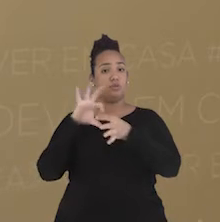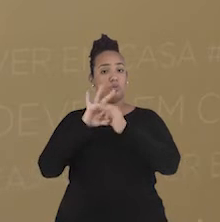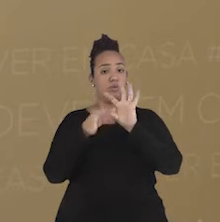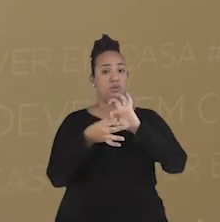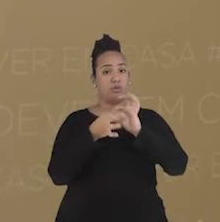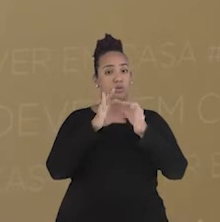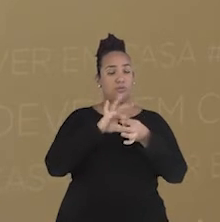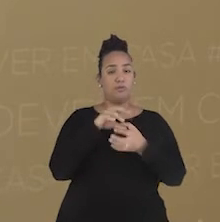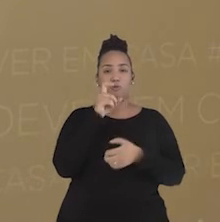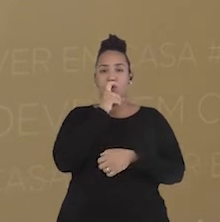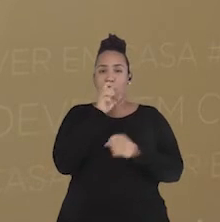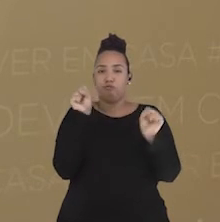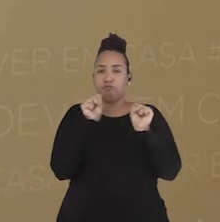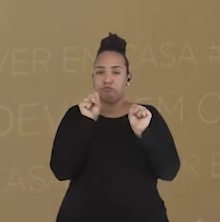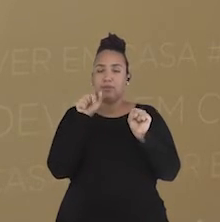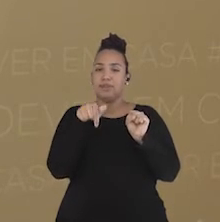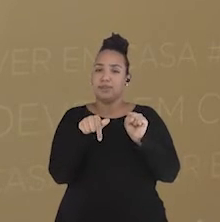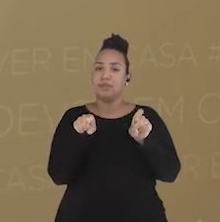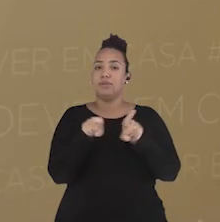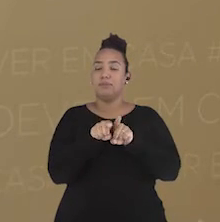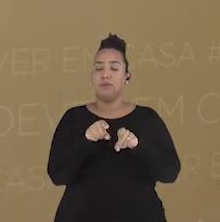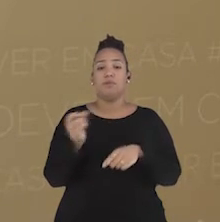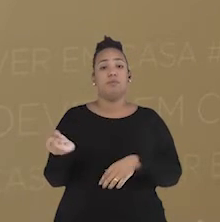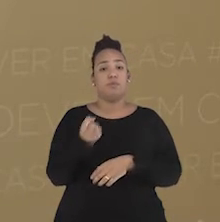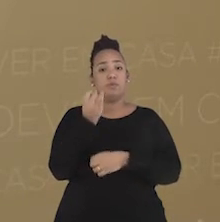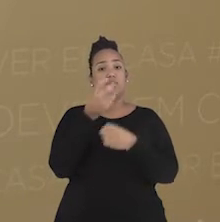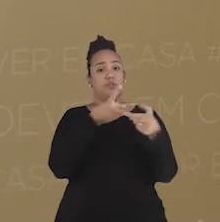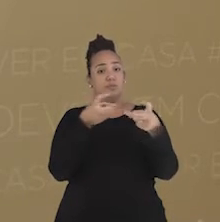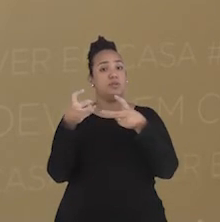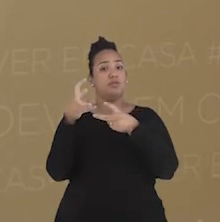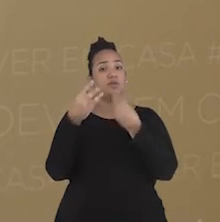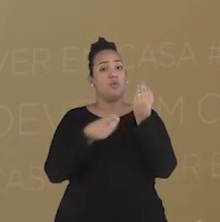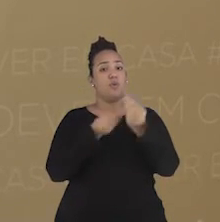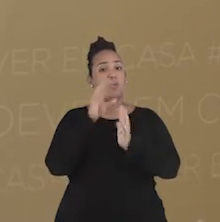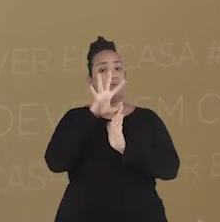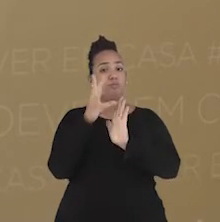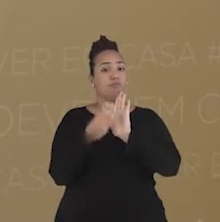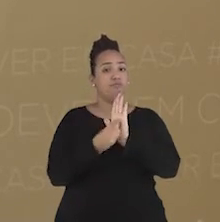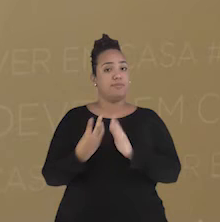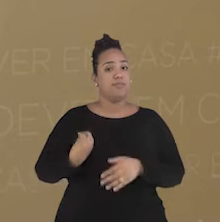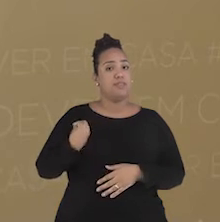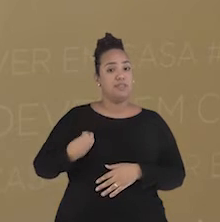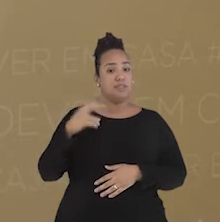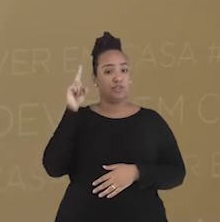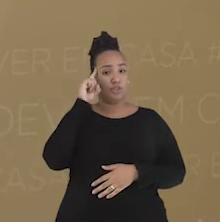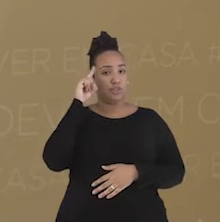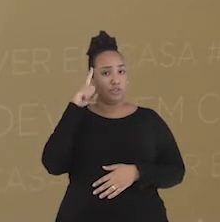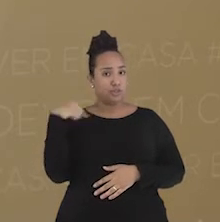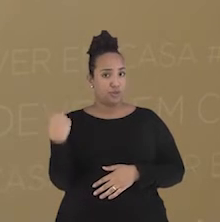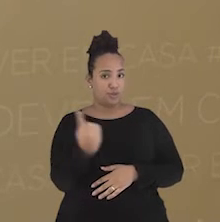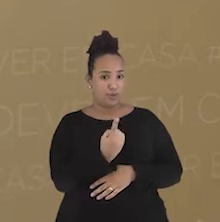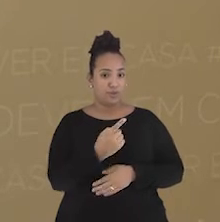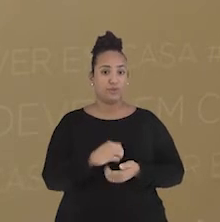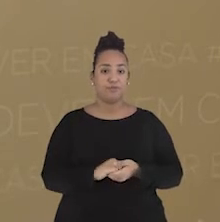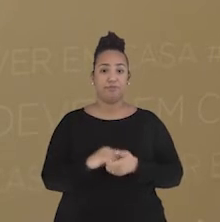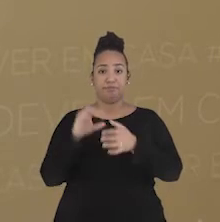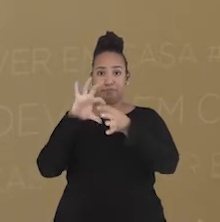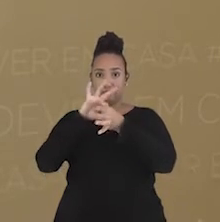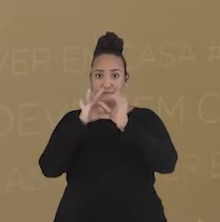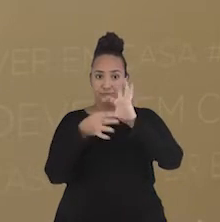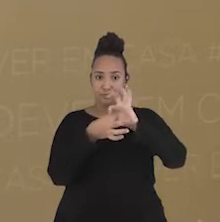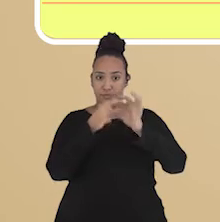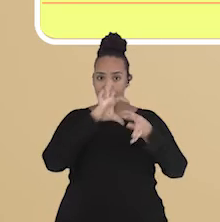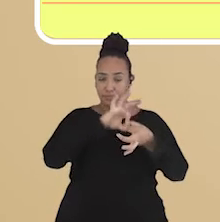Recentemente, tivemos as Olimpíadas de Inverno. Esse evento esportivo é um ótimo exemplo para a gente ver na prática como os pictogramas estão presentes no nosso dia a